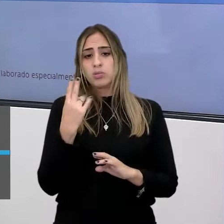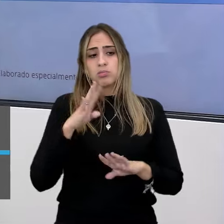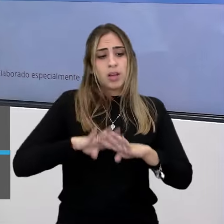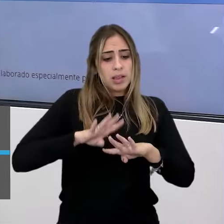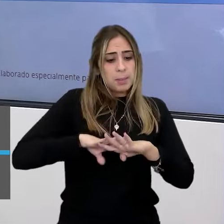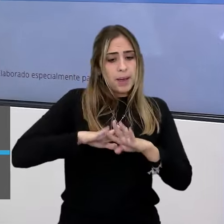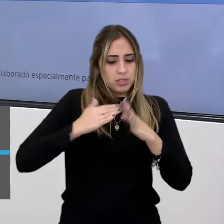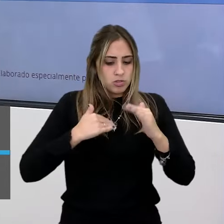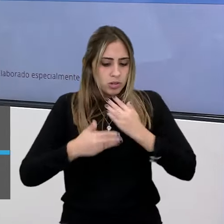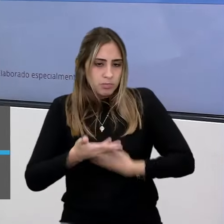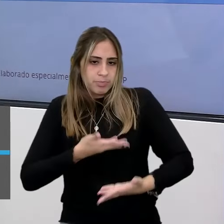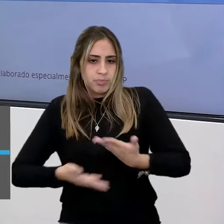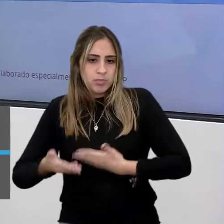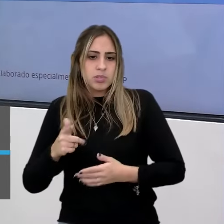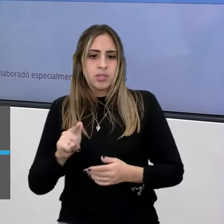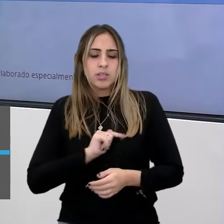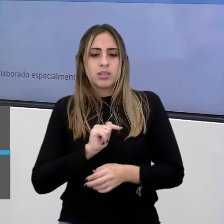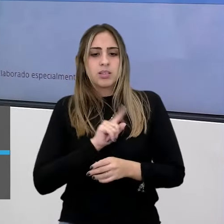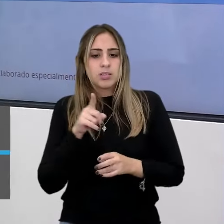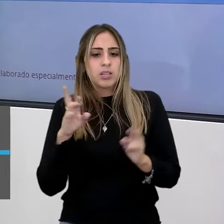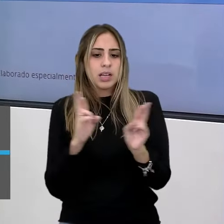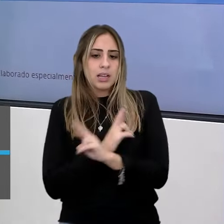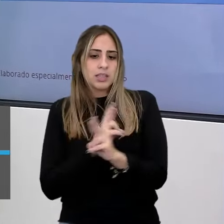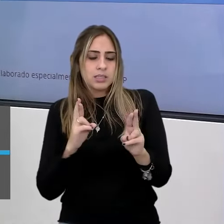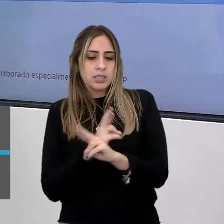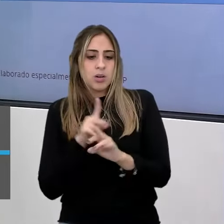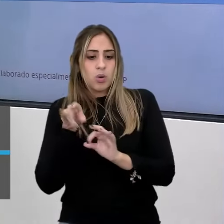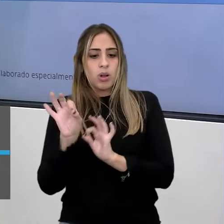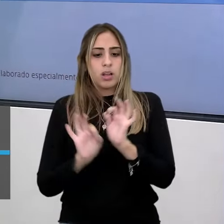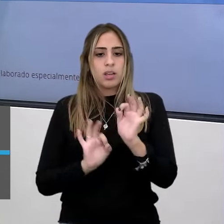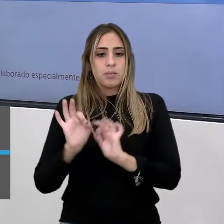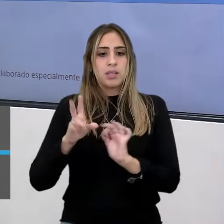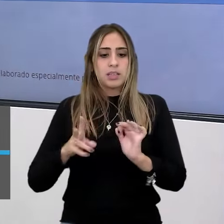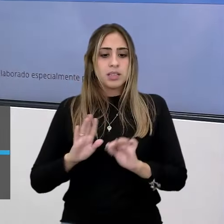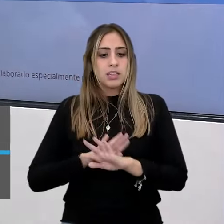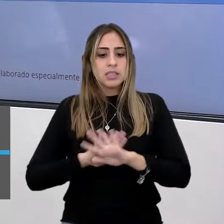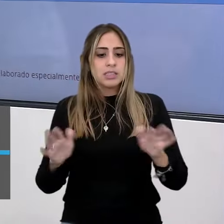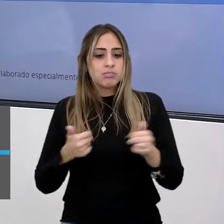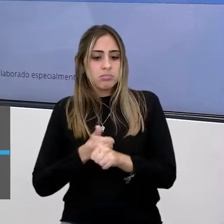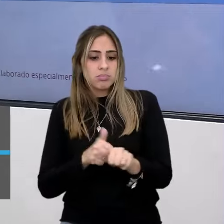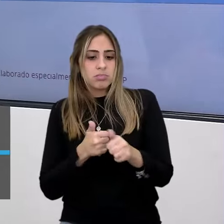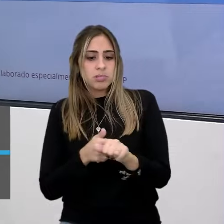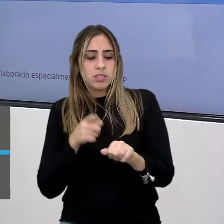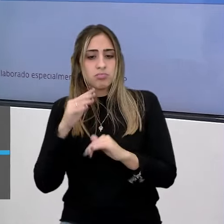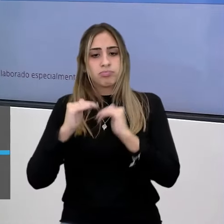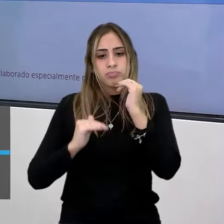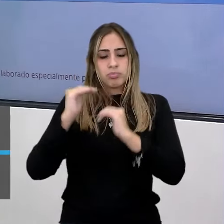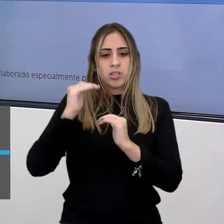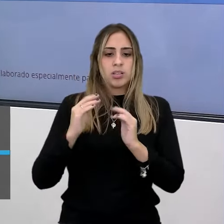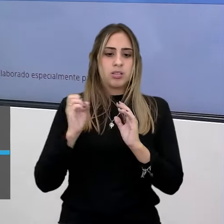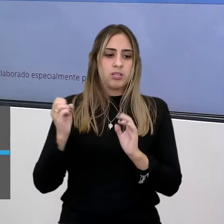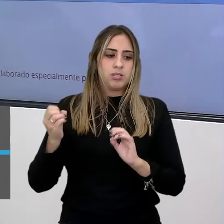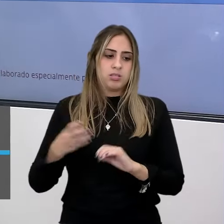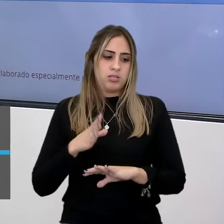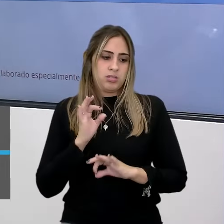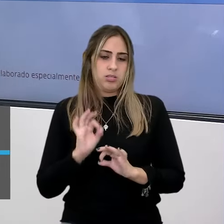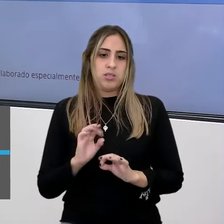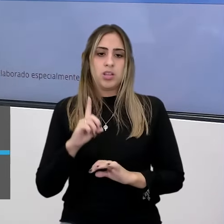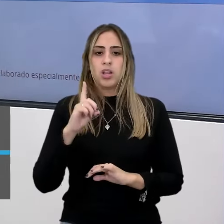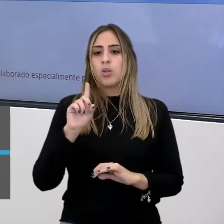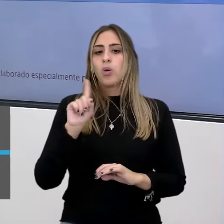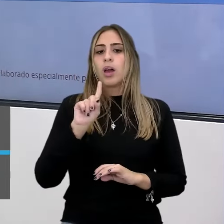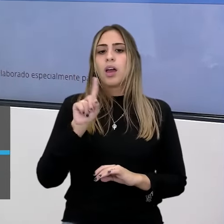matematicamente tendo algum tipo de relação organizadas sem seguir as escalas clássicas Então não é